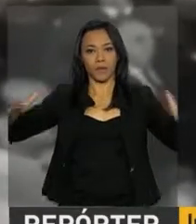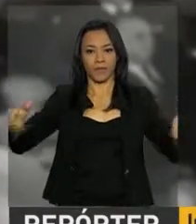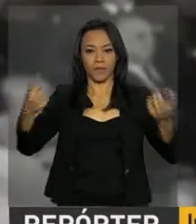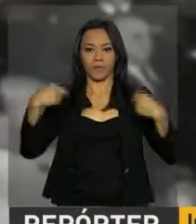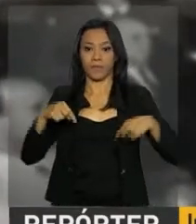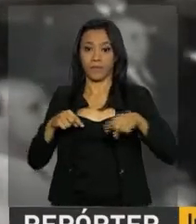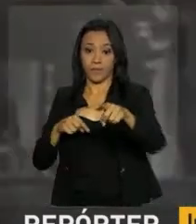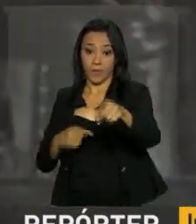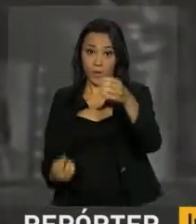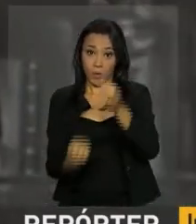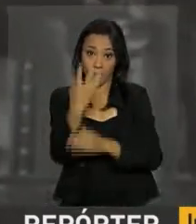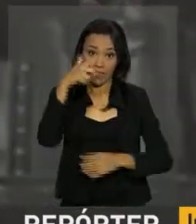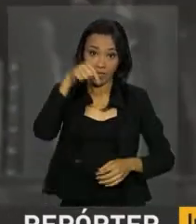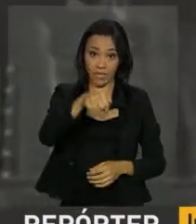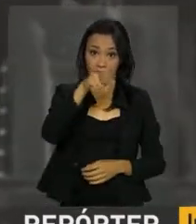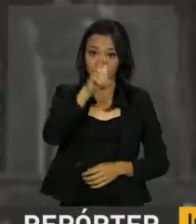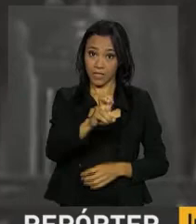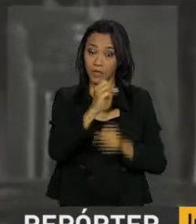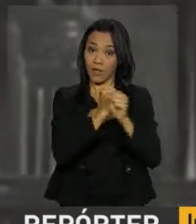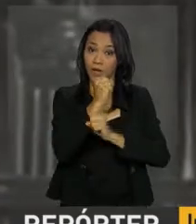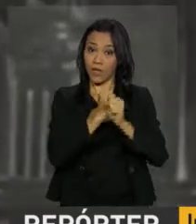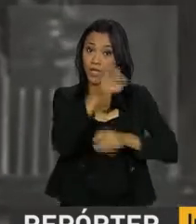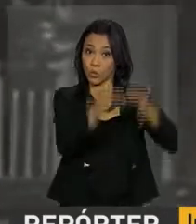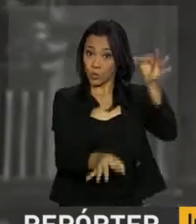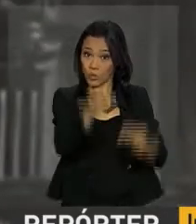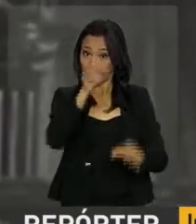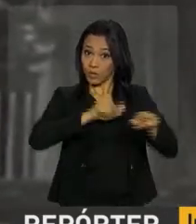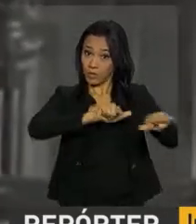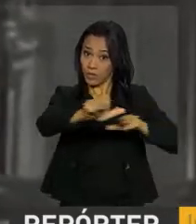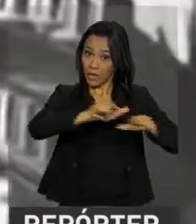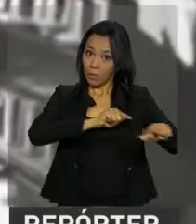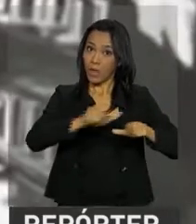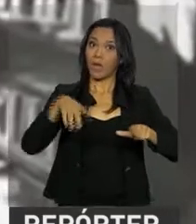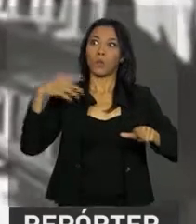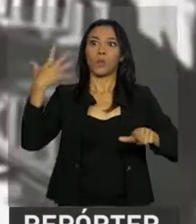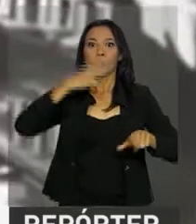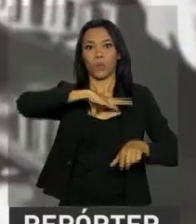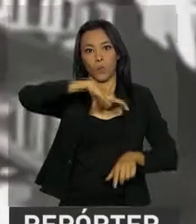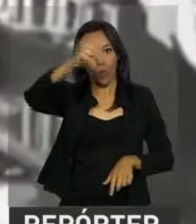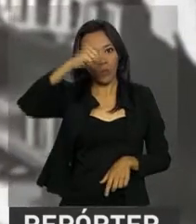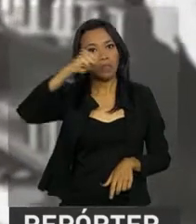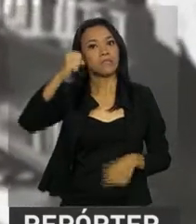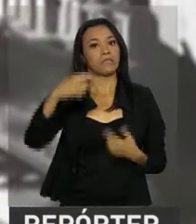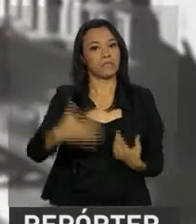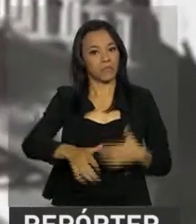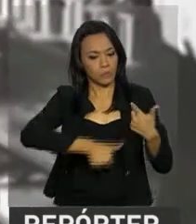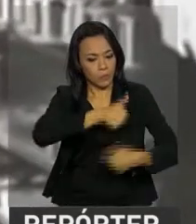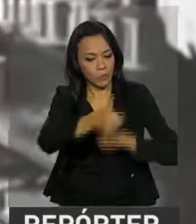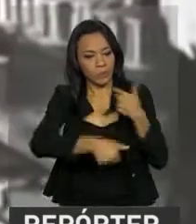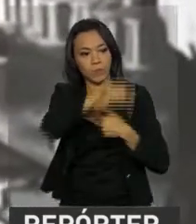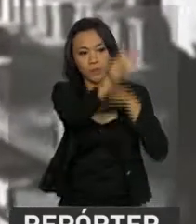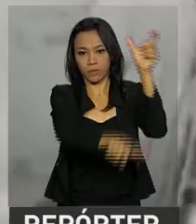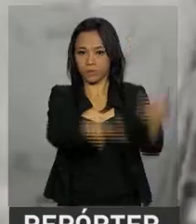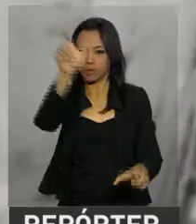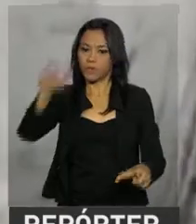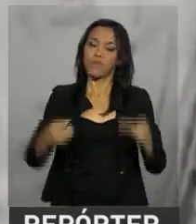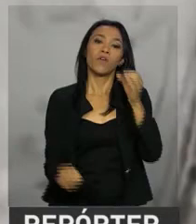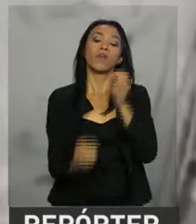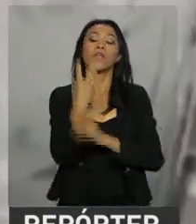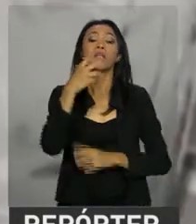75 anos, a Justiça do Trabalho representa uma das grandes conquistas dos trabalhadores brasileiros. Ela foi criada